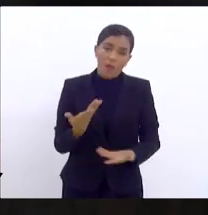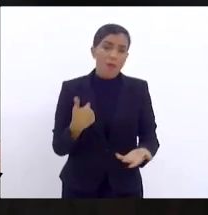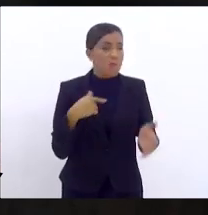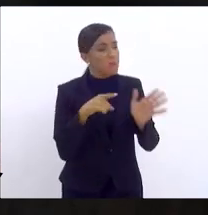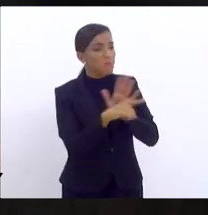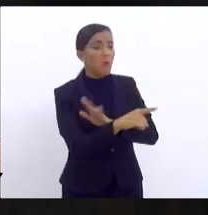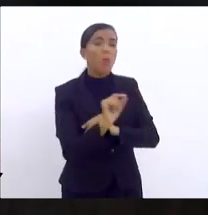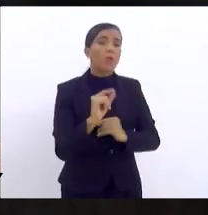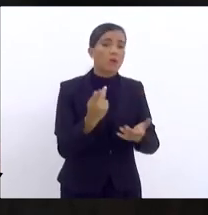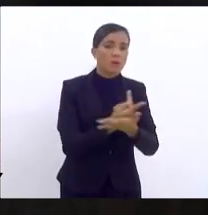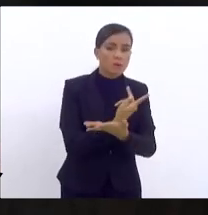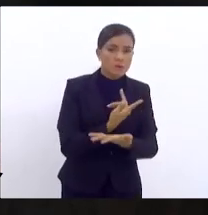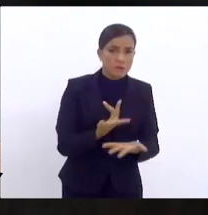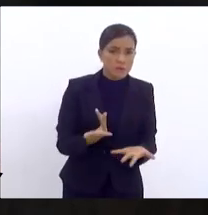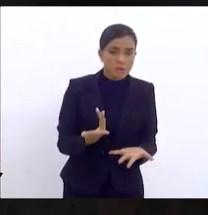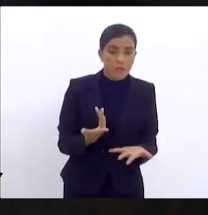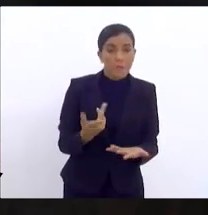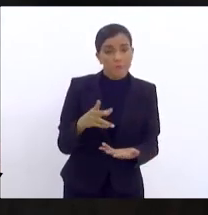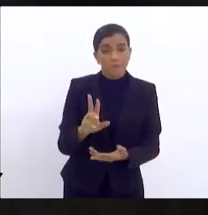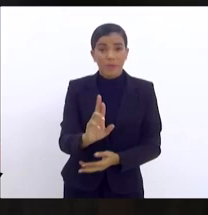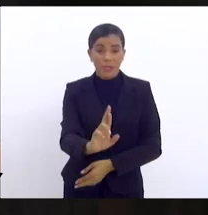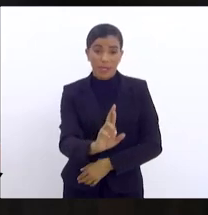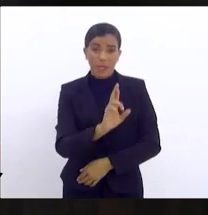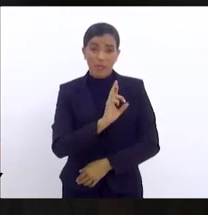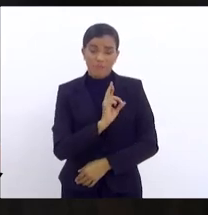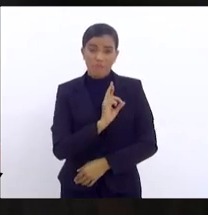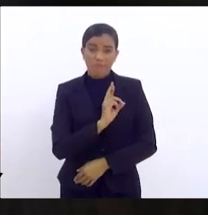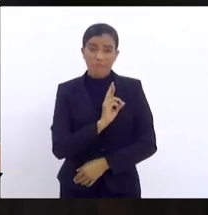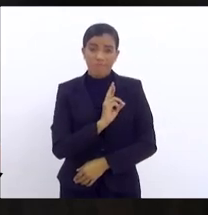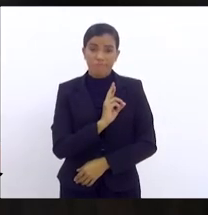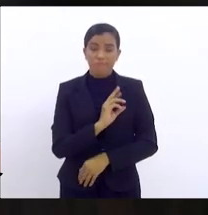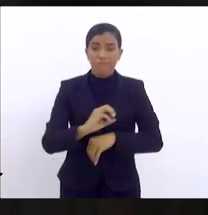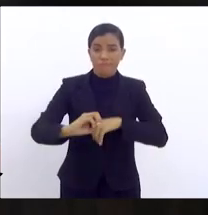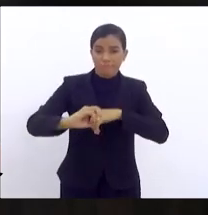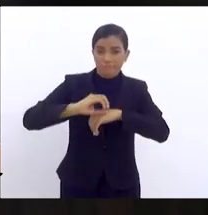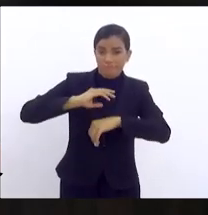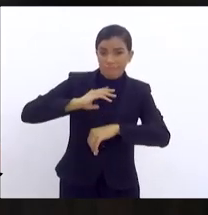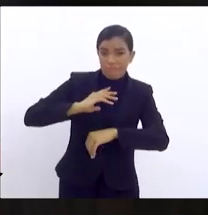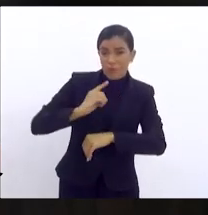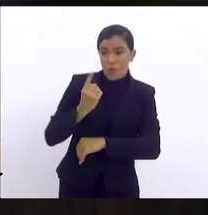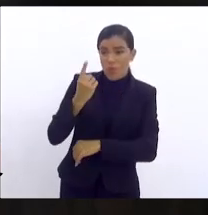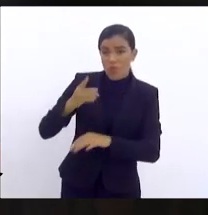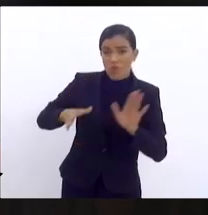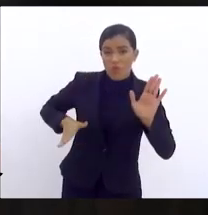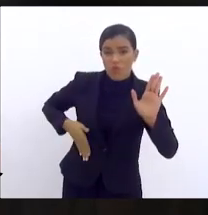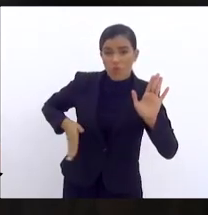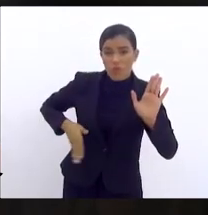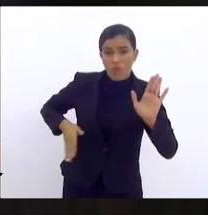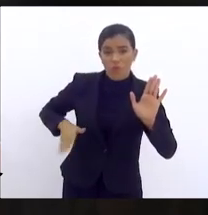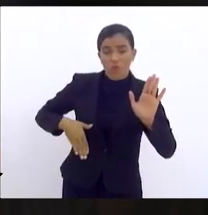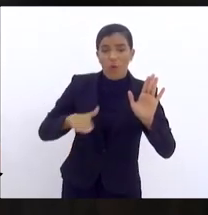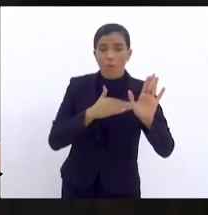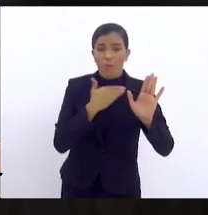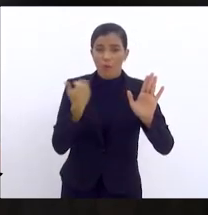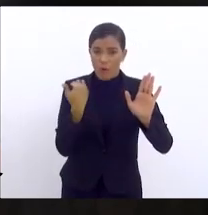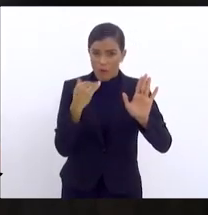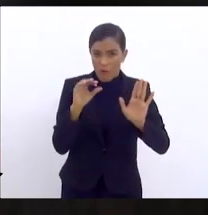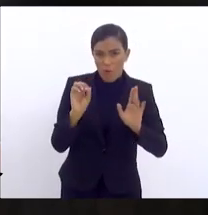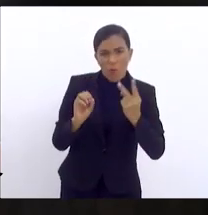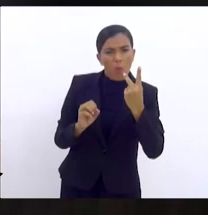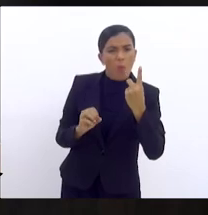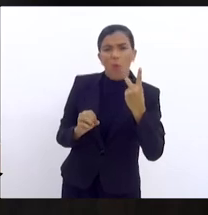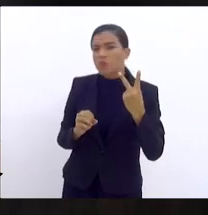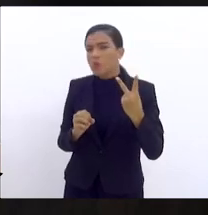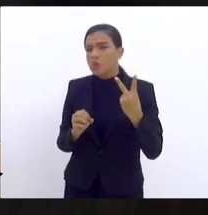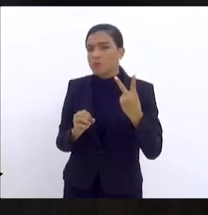Coronel o que que aconteceu e aí o Coronel me passa o presidente que um vagabundo foi morto é isso um ou dois